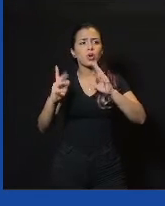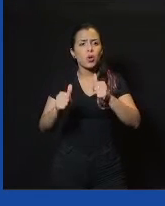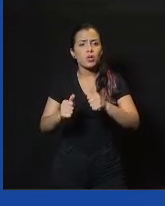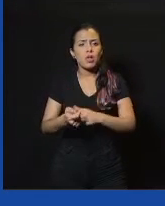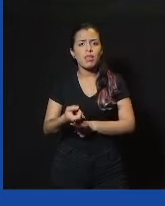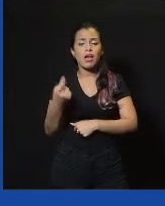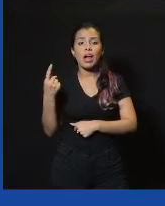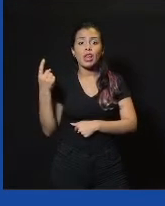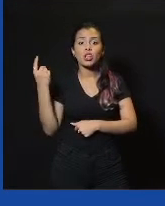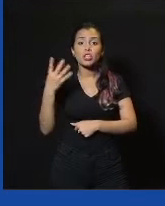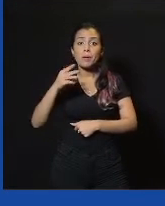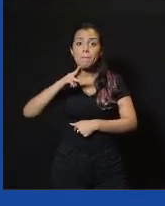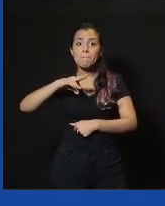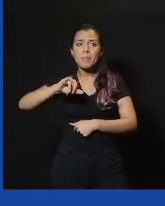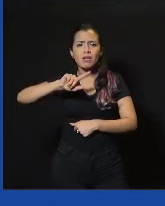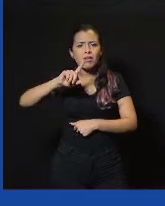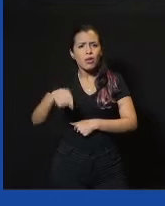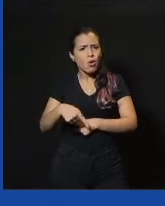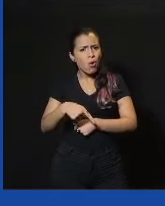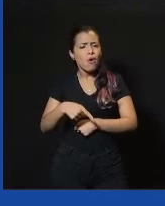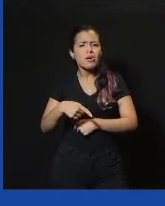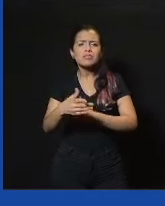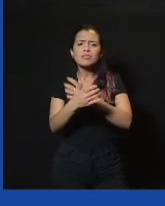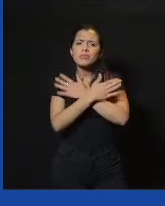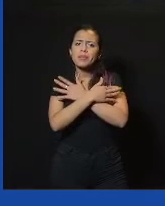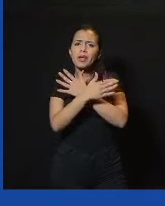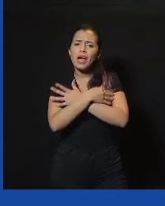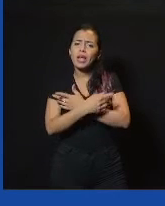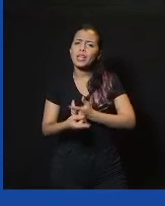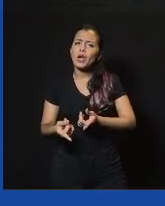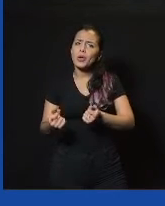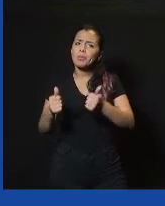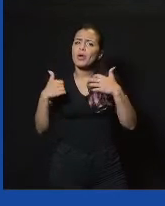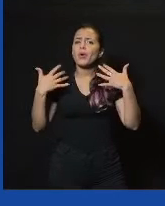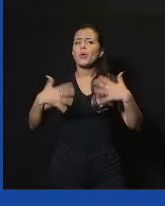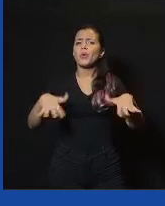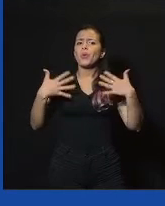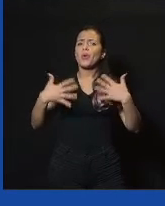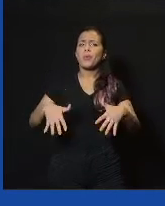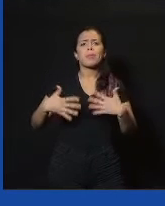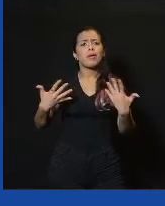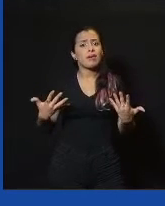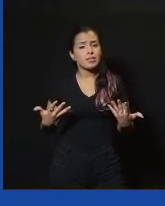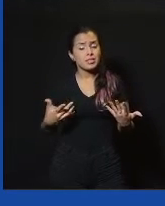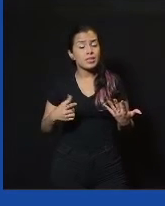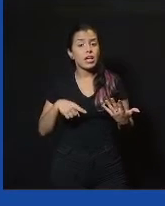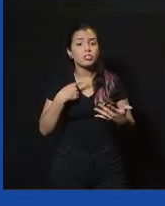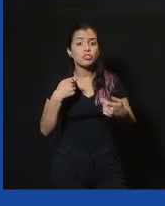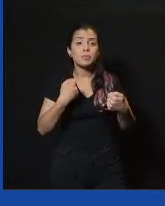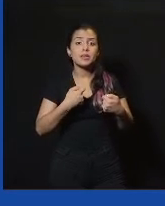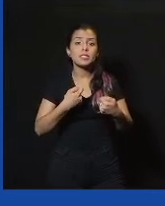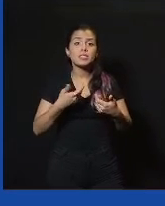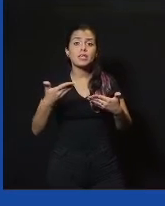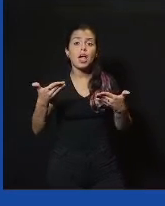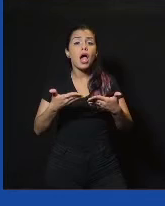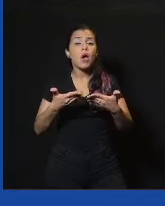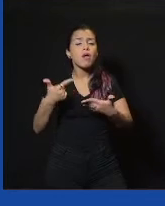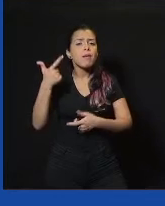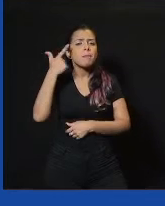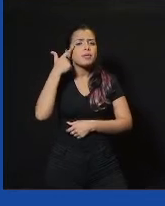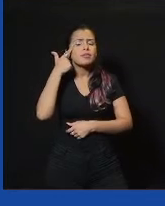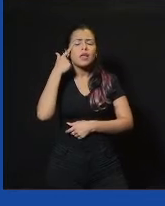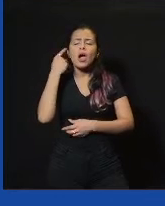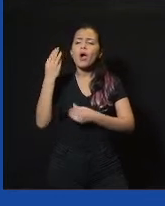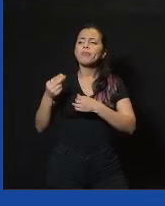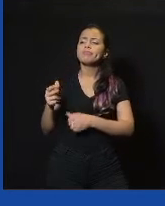desempregados, economia complicadíssima. Abre-se uma possibilidade da gente pensar como é que essa expertise e